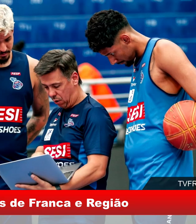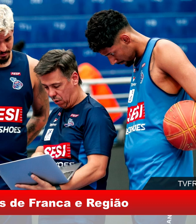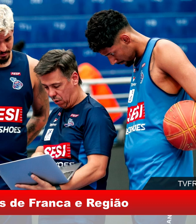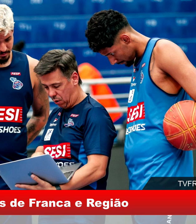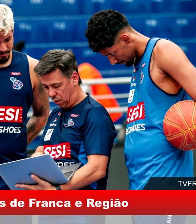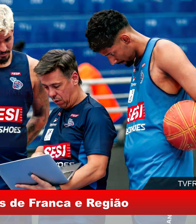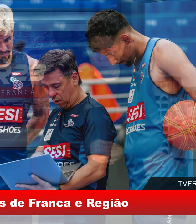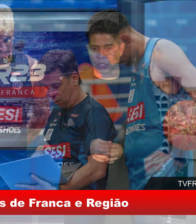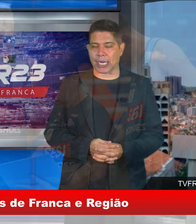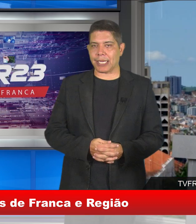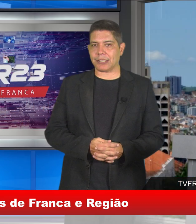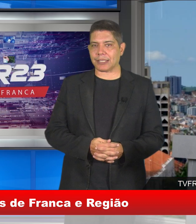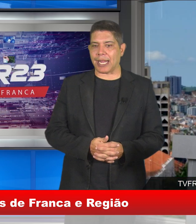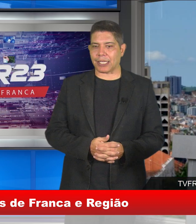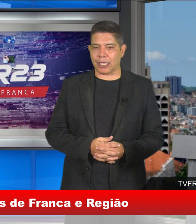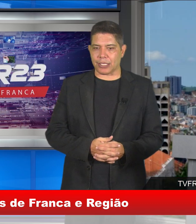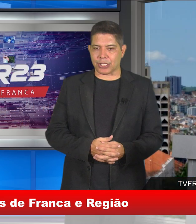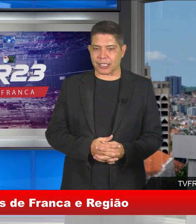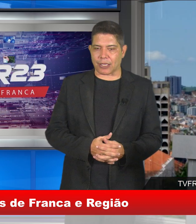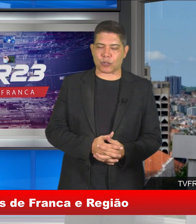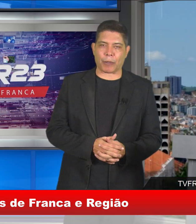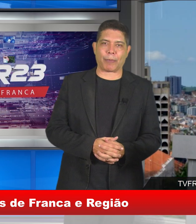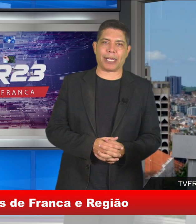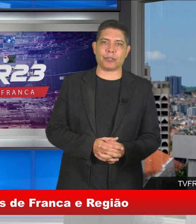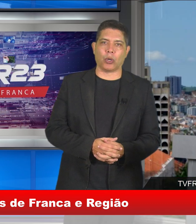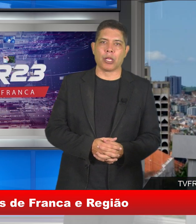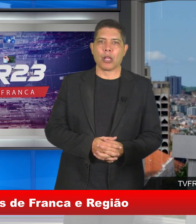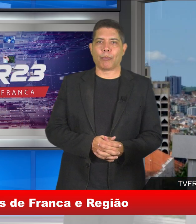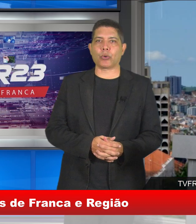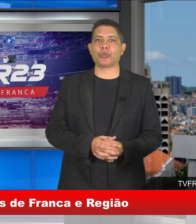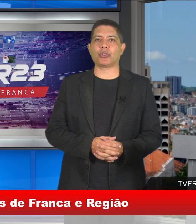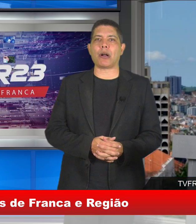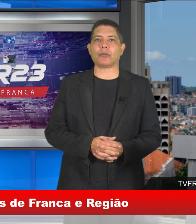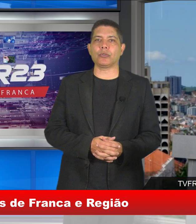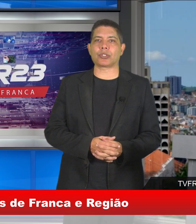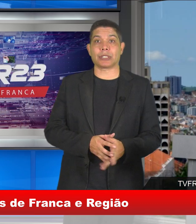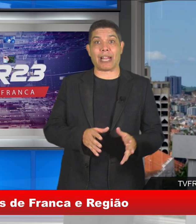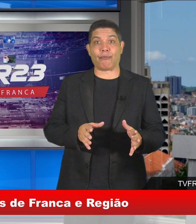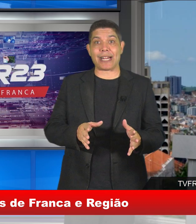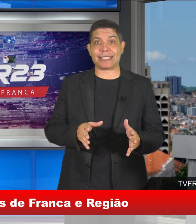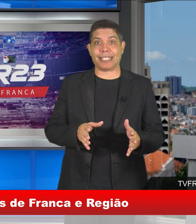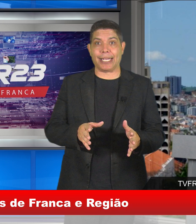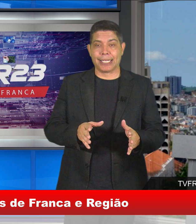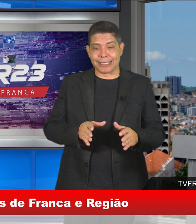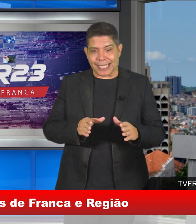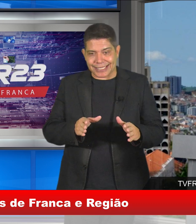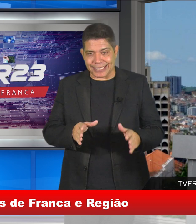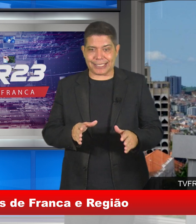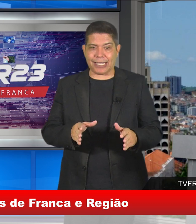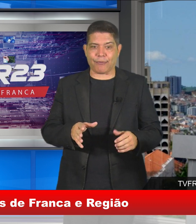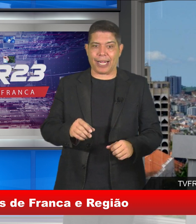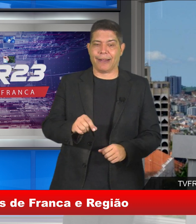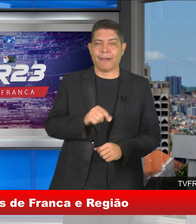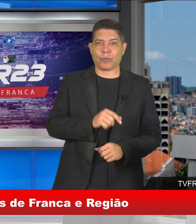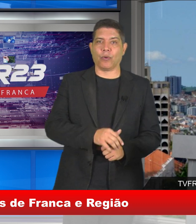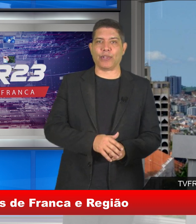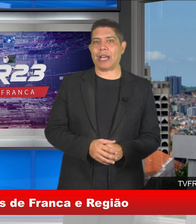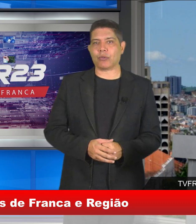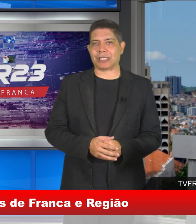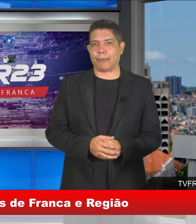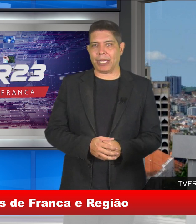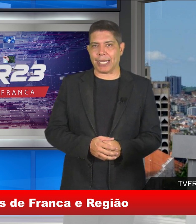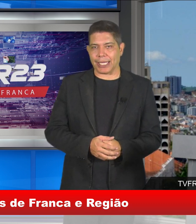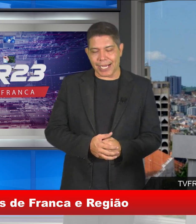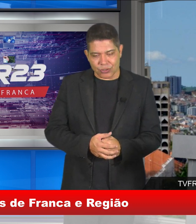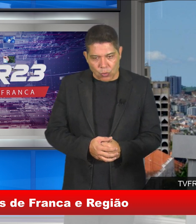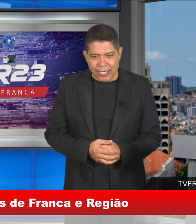do Paulistão, os grandes, né, que já estão se preparando para os jogos da fase decisiva no final